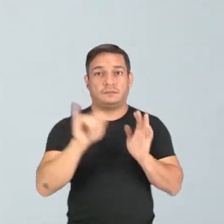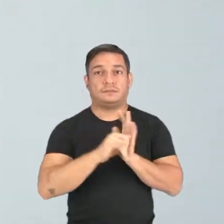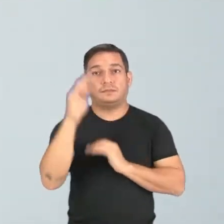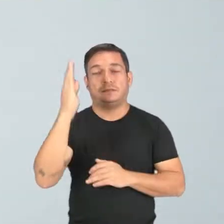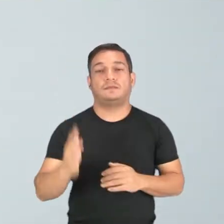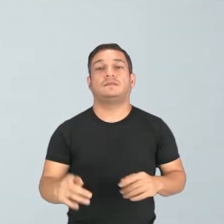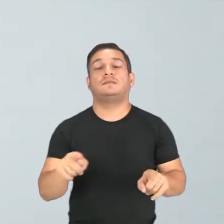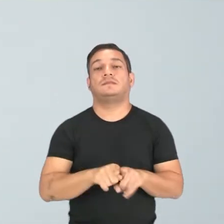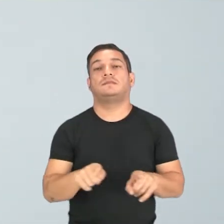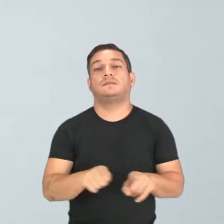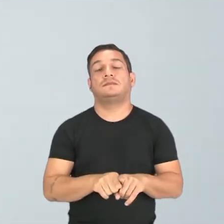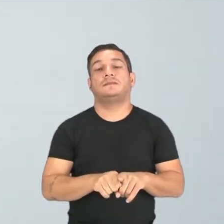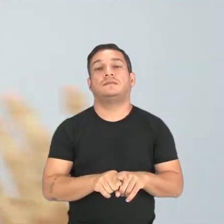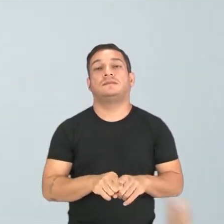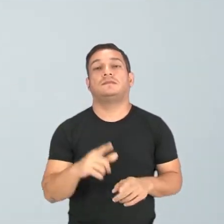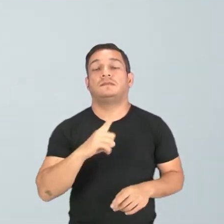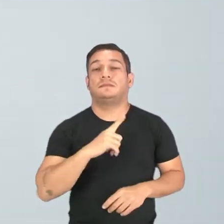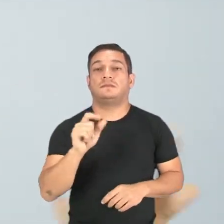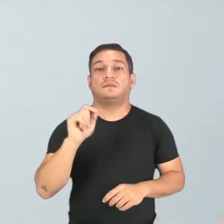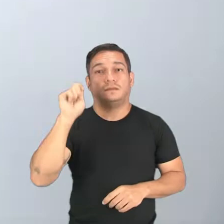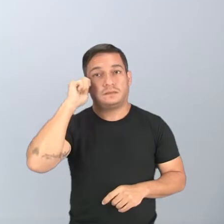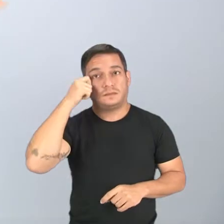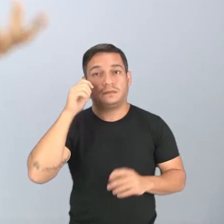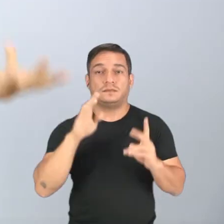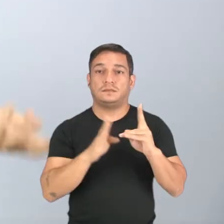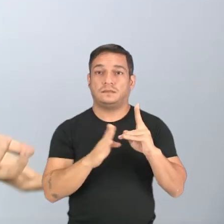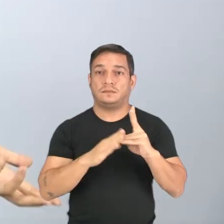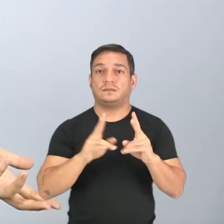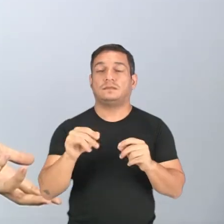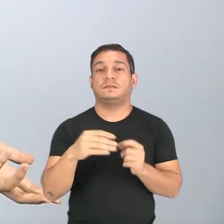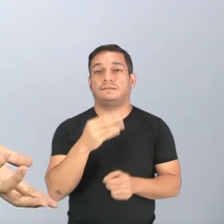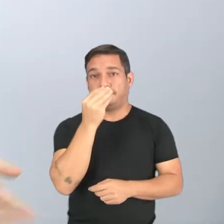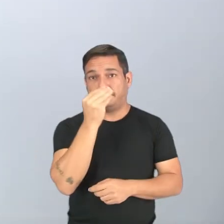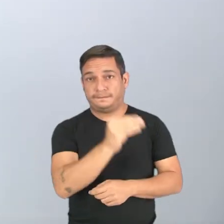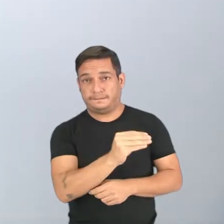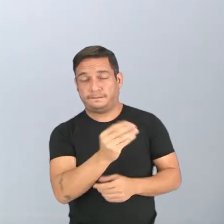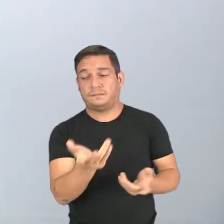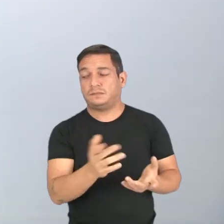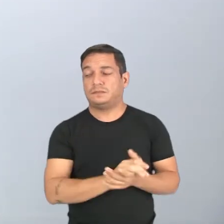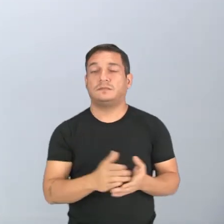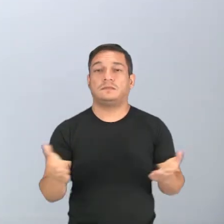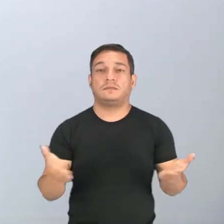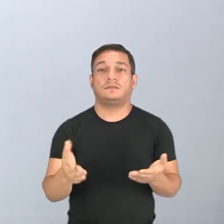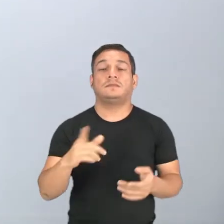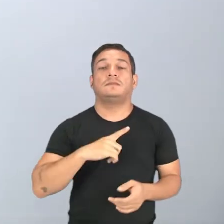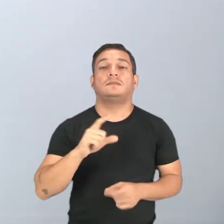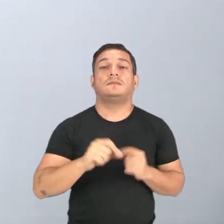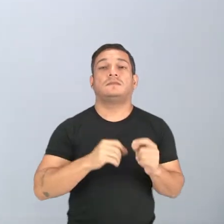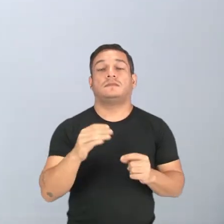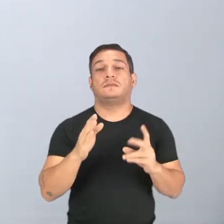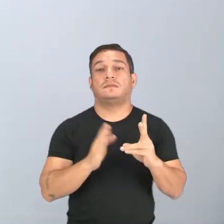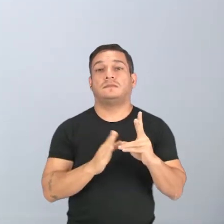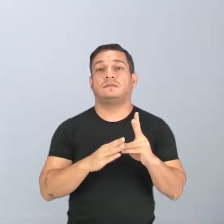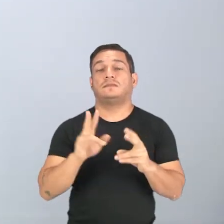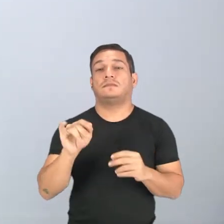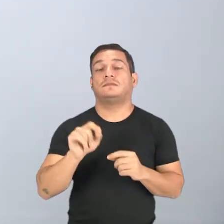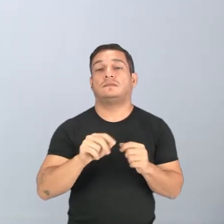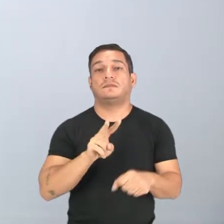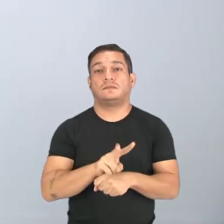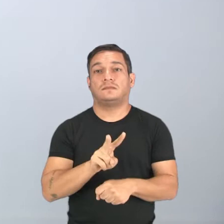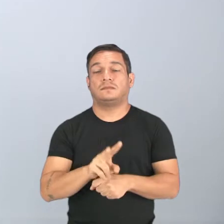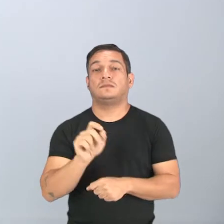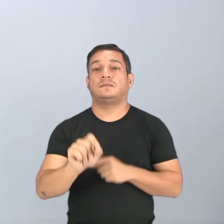brasileira também. Então, a gente tem o negro e o índio que vão ser deixados de lado. Agora, o índio ele vai ser